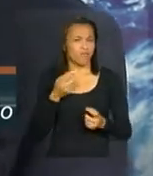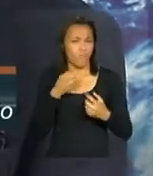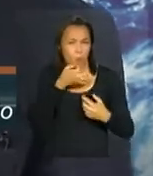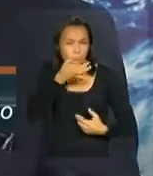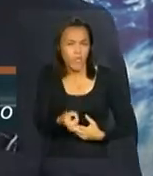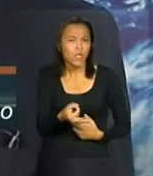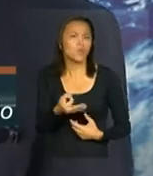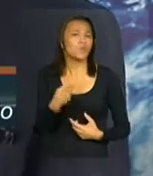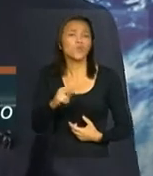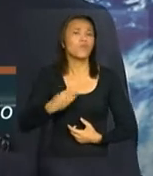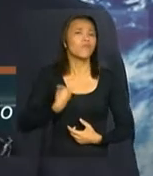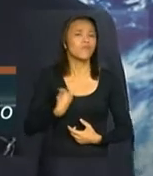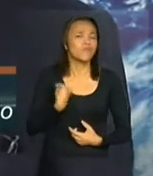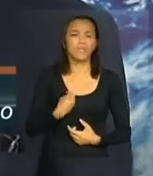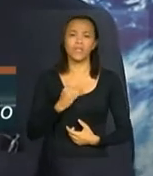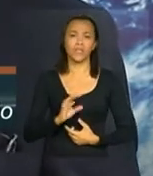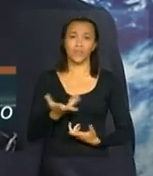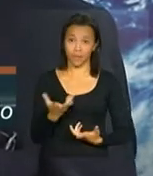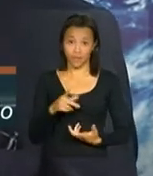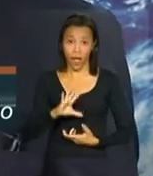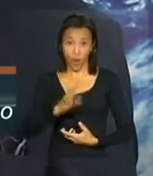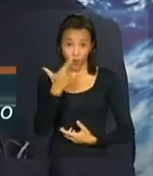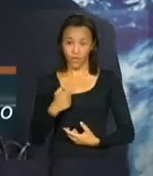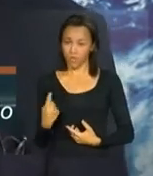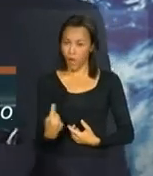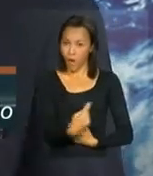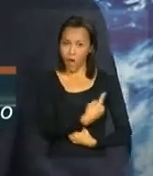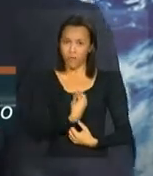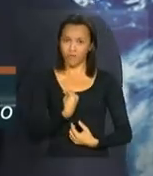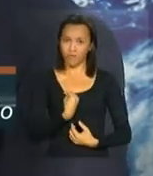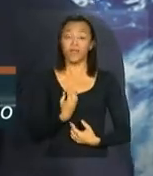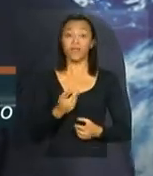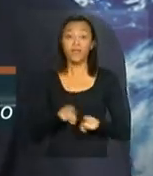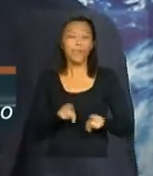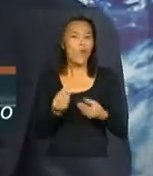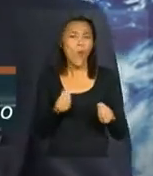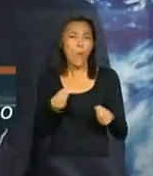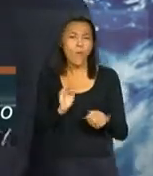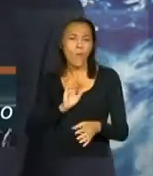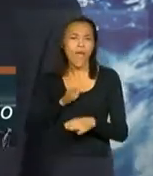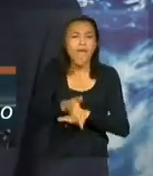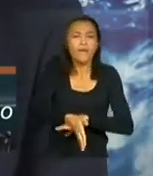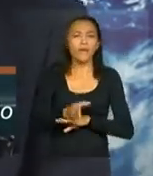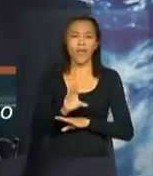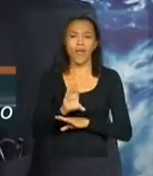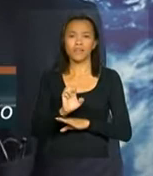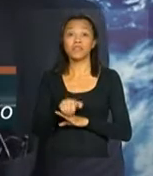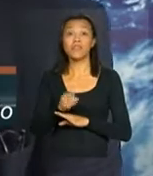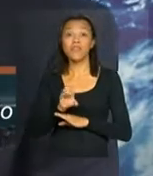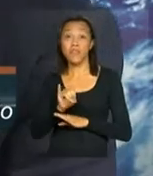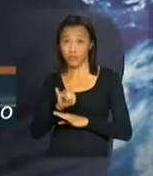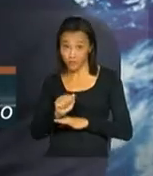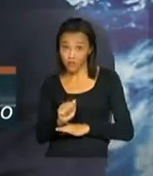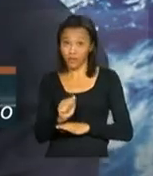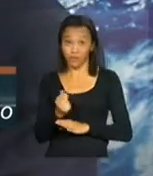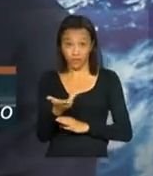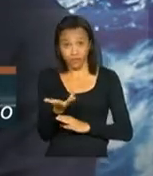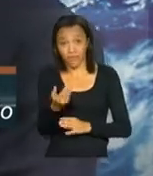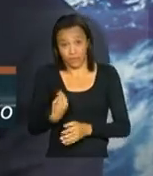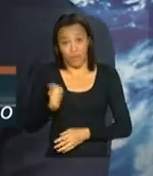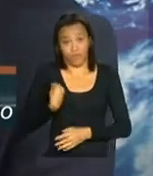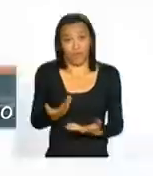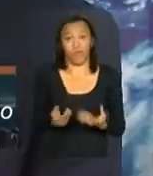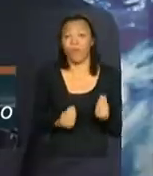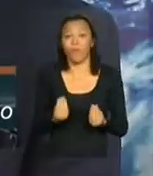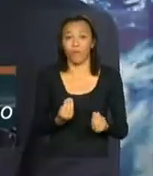sobre a sua vida as coisas que eles têm torno de si e onde é que entra a ciência nessa nessas partes das